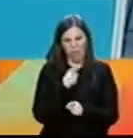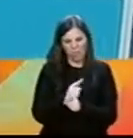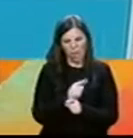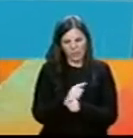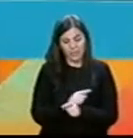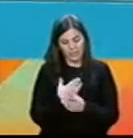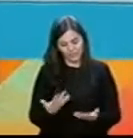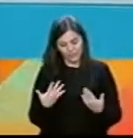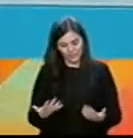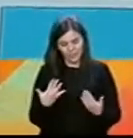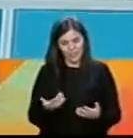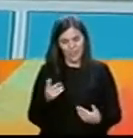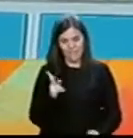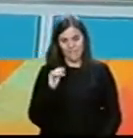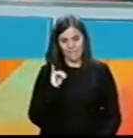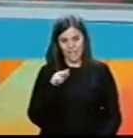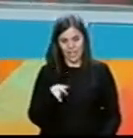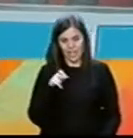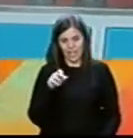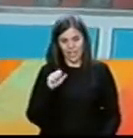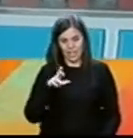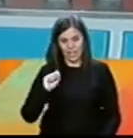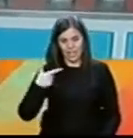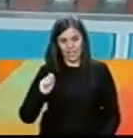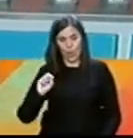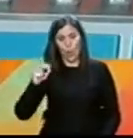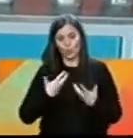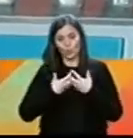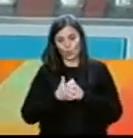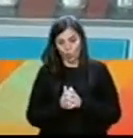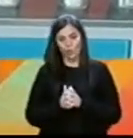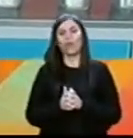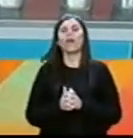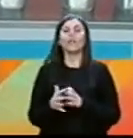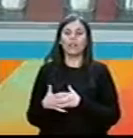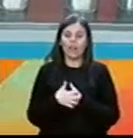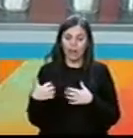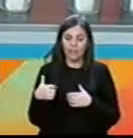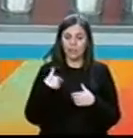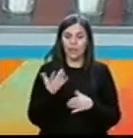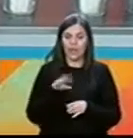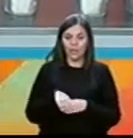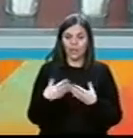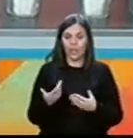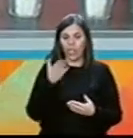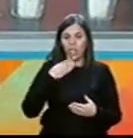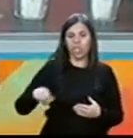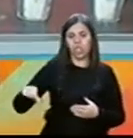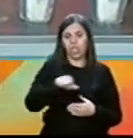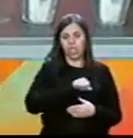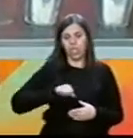faça agora o vinagrete. Aproveito. O suminho de laranja. Aproveito o sumo de laranja. Vou colocar azeite.